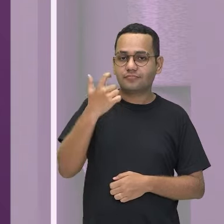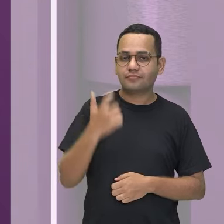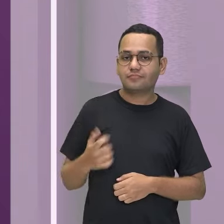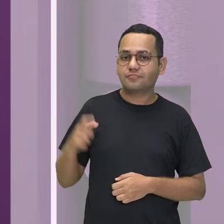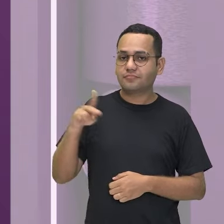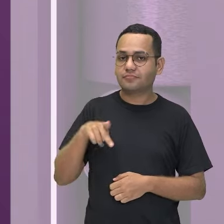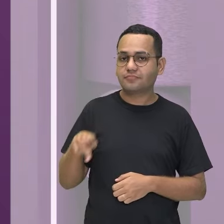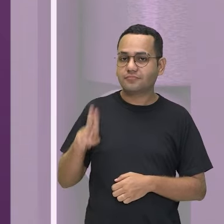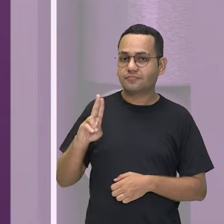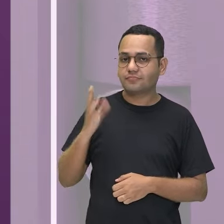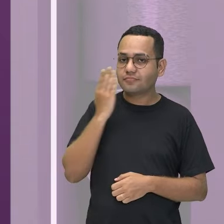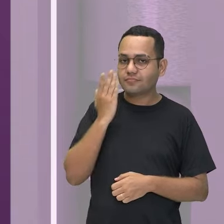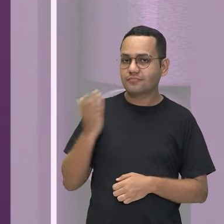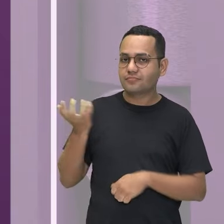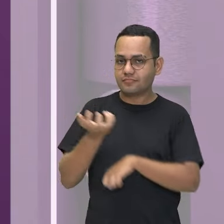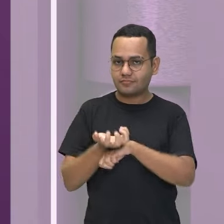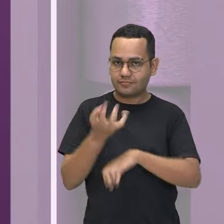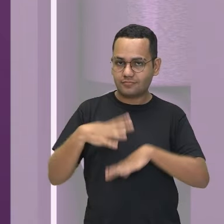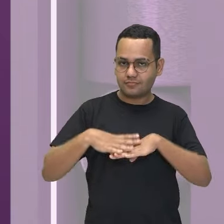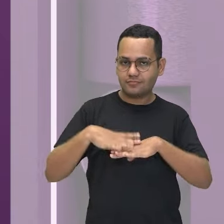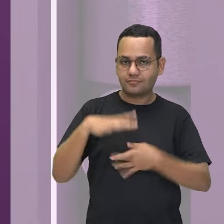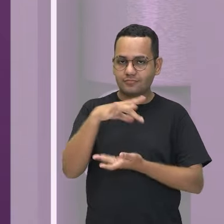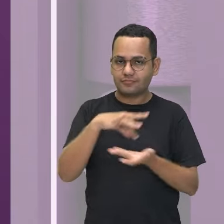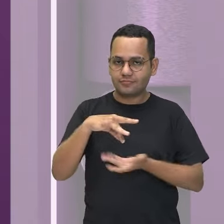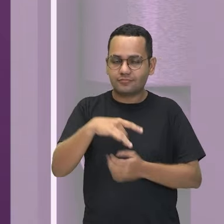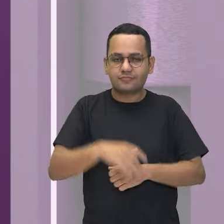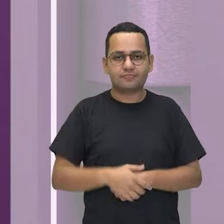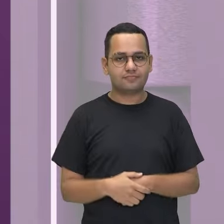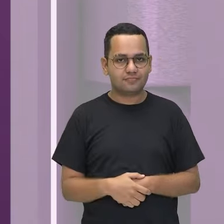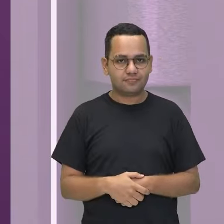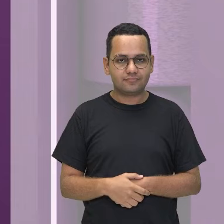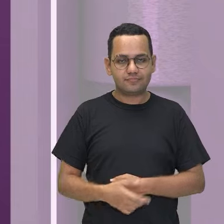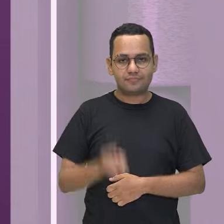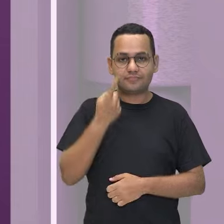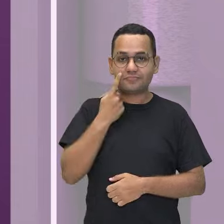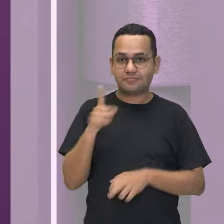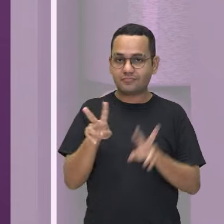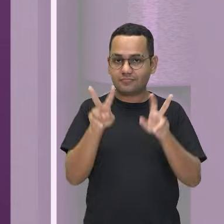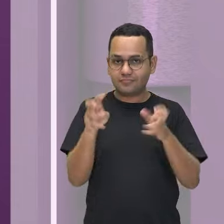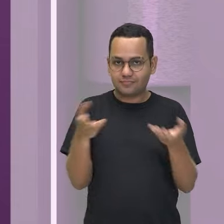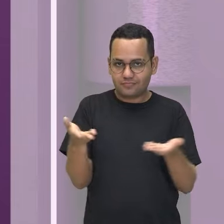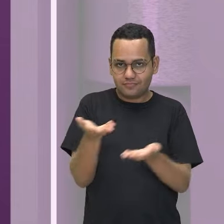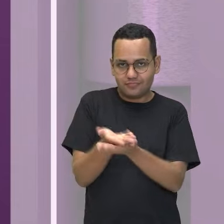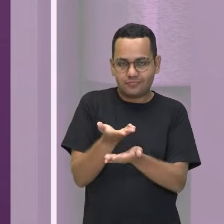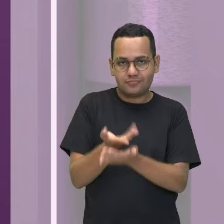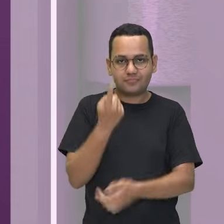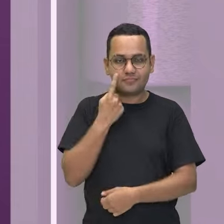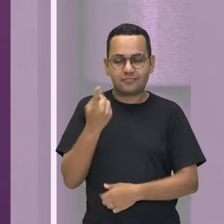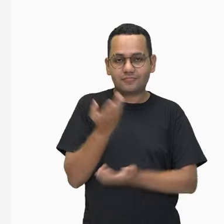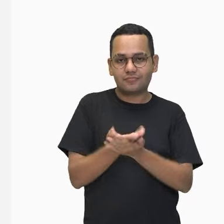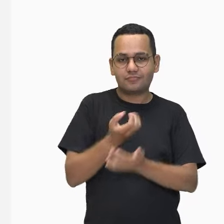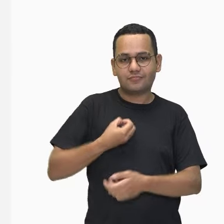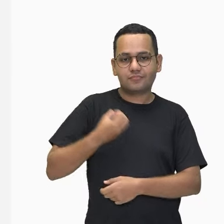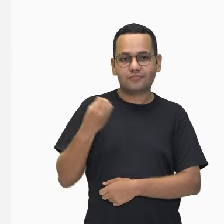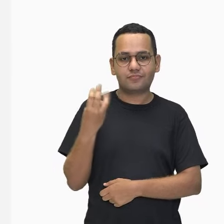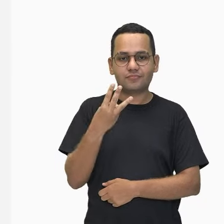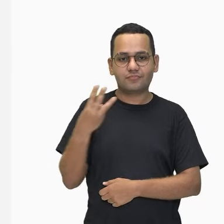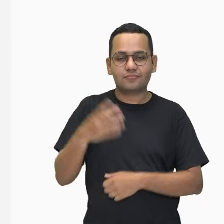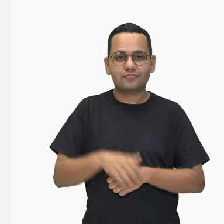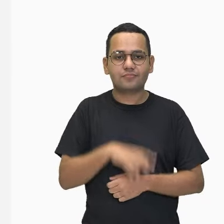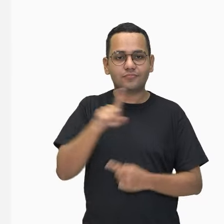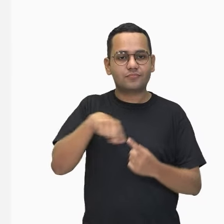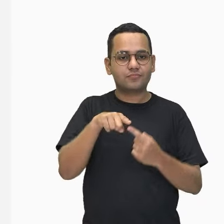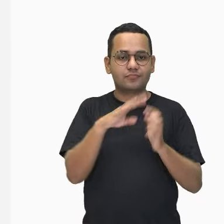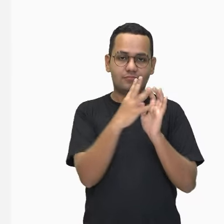Tiago Silva, professor de matemática aqui do Centro de Mídias, e esta é a nossa aula de número 33, que tem